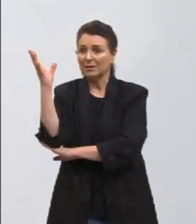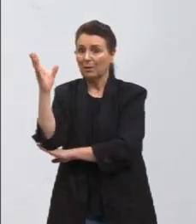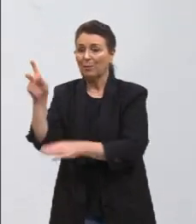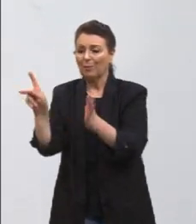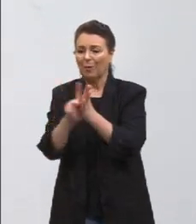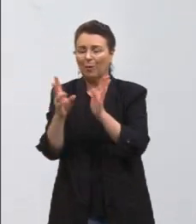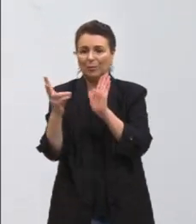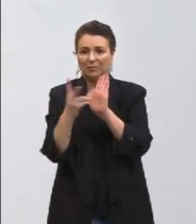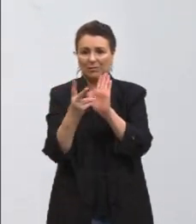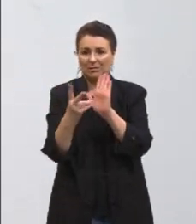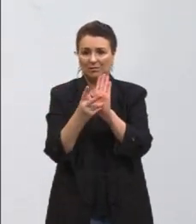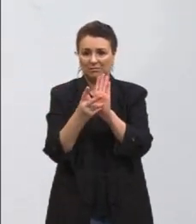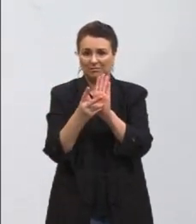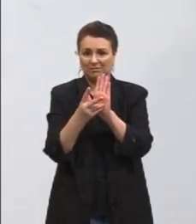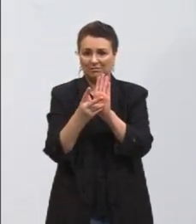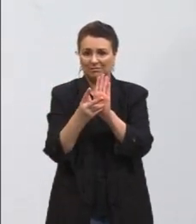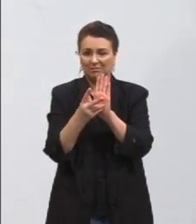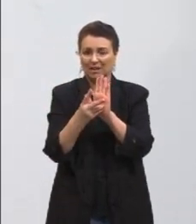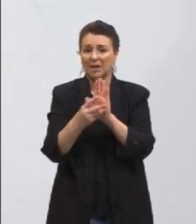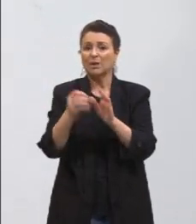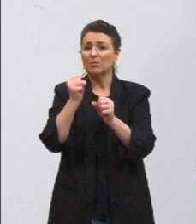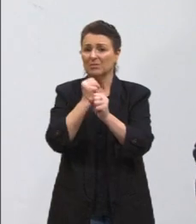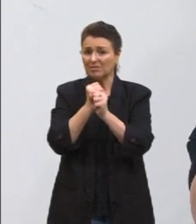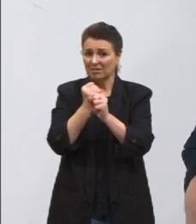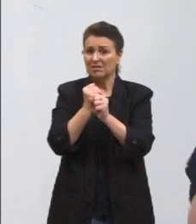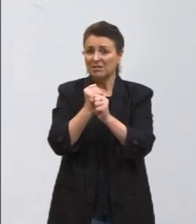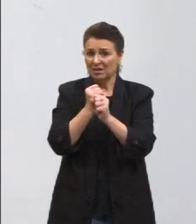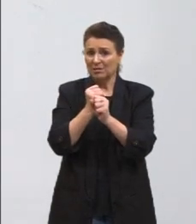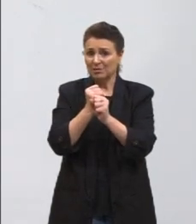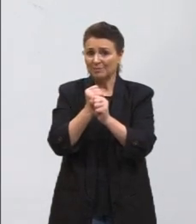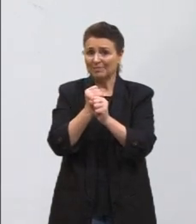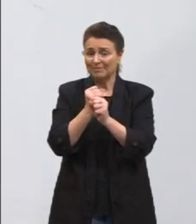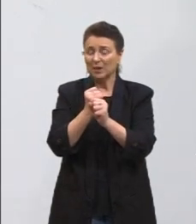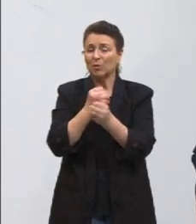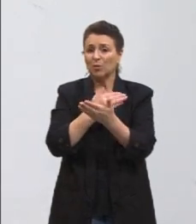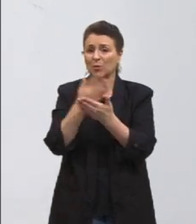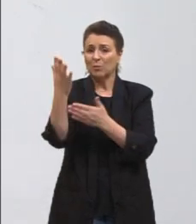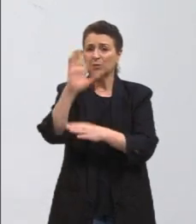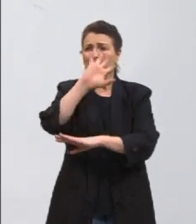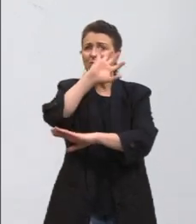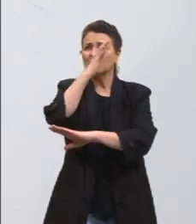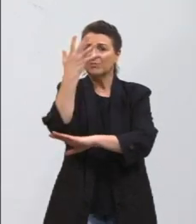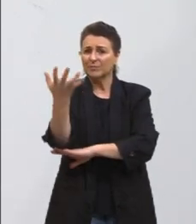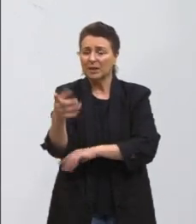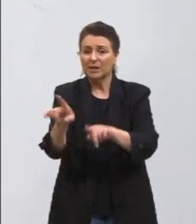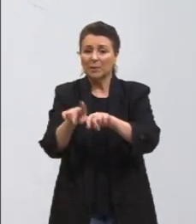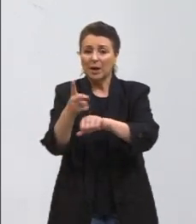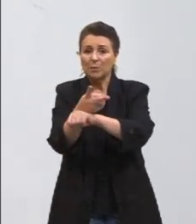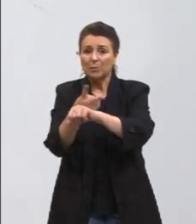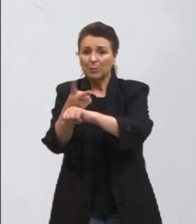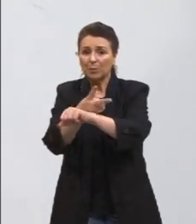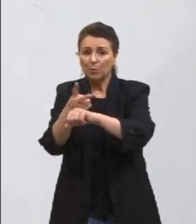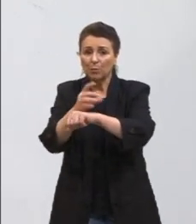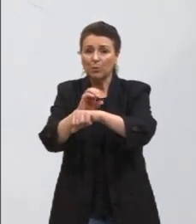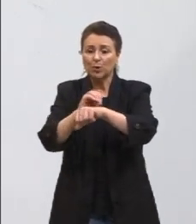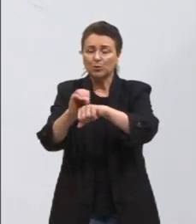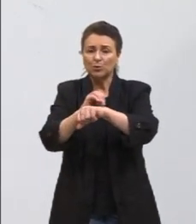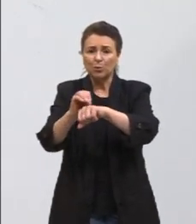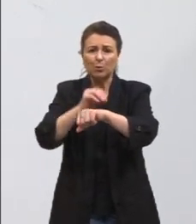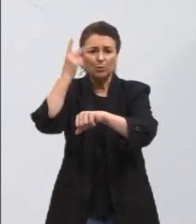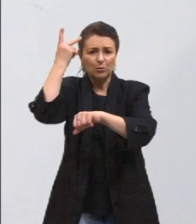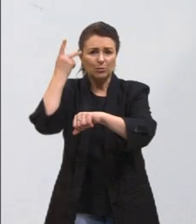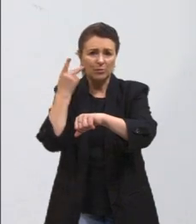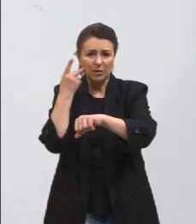então nesses últimos anos houve um crescimento de desmatamento o garimpo ilegal nas invasões das terras indígenas